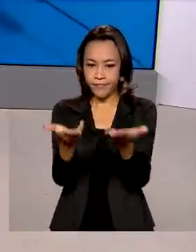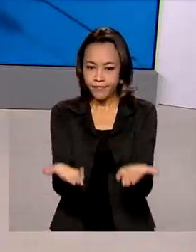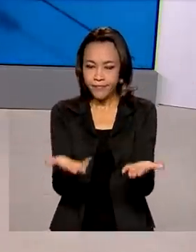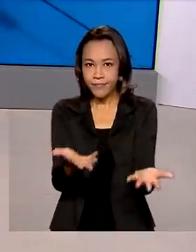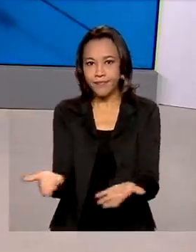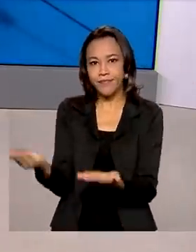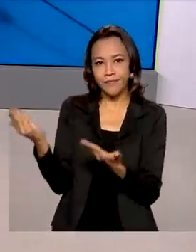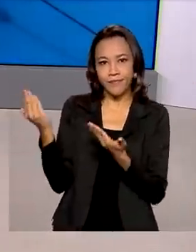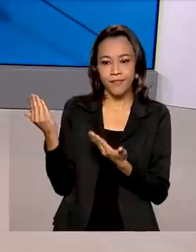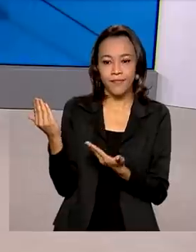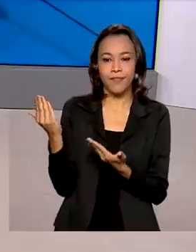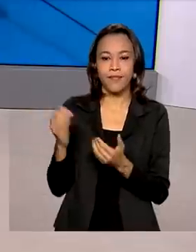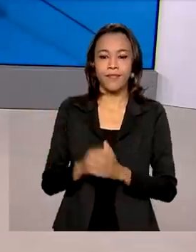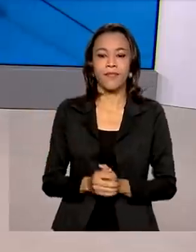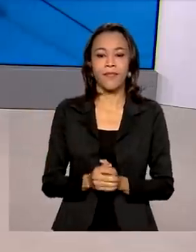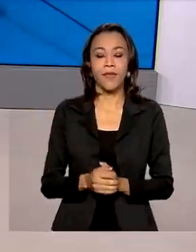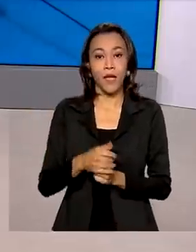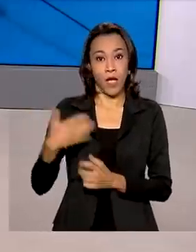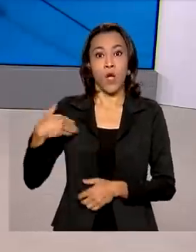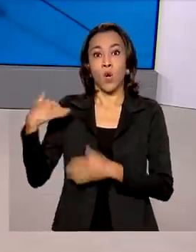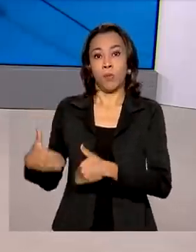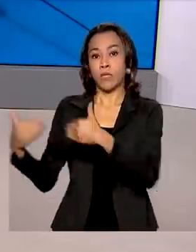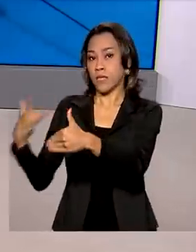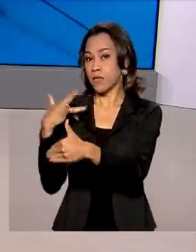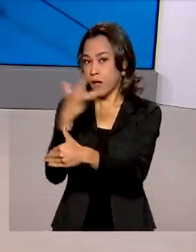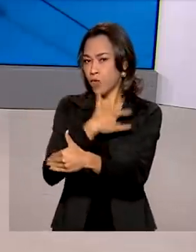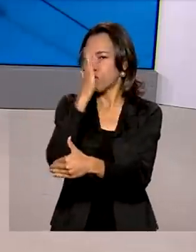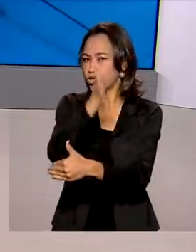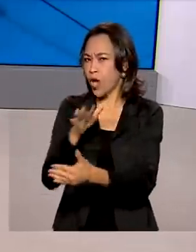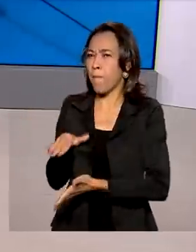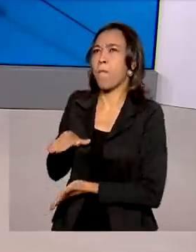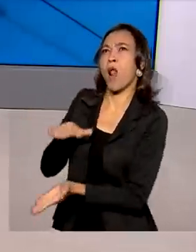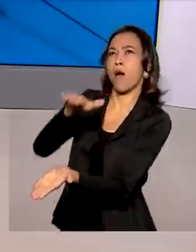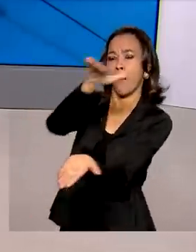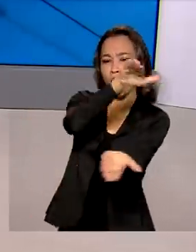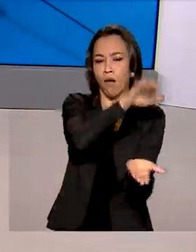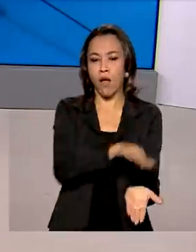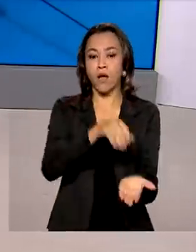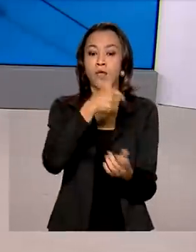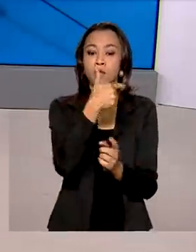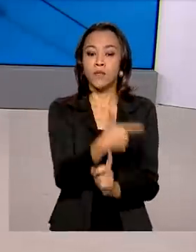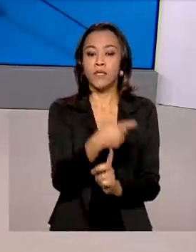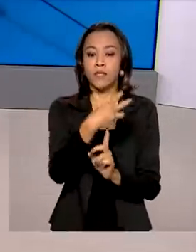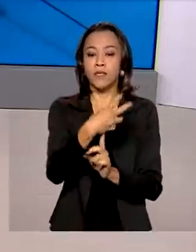telão, que aparecem agora. O Ministério da Saúde já distribuiu